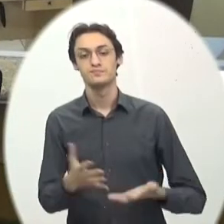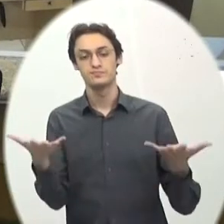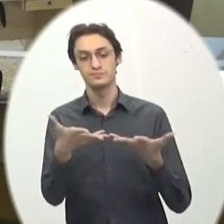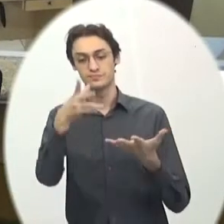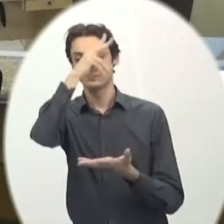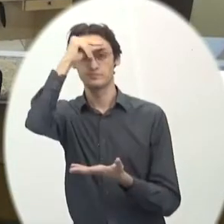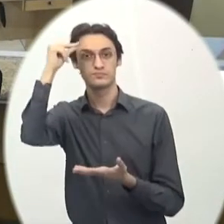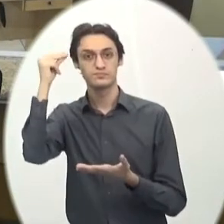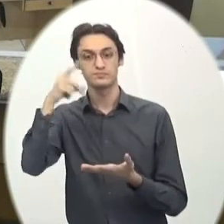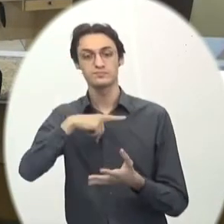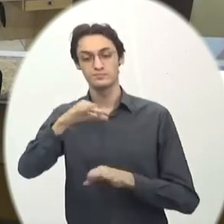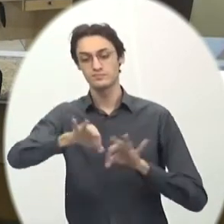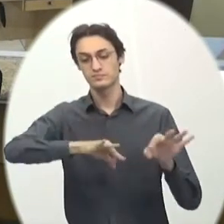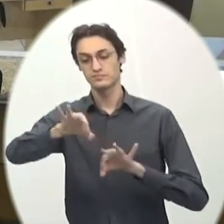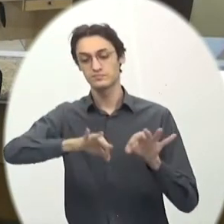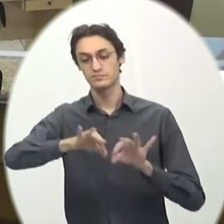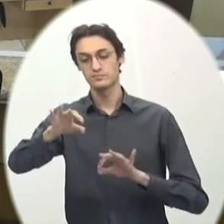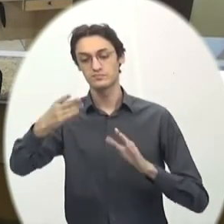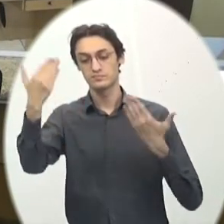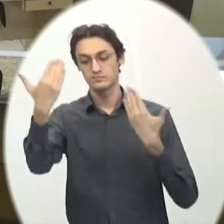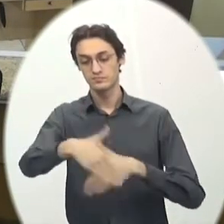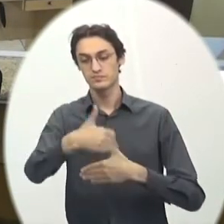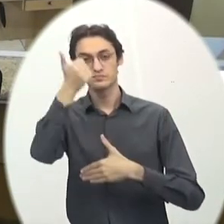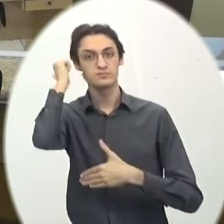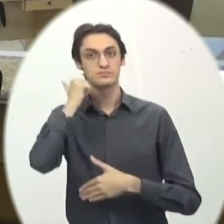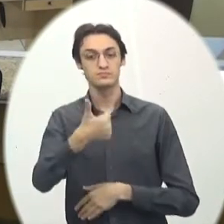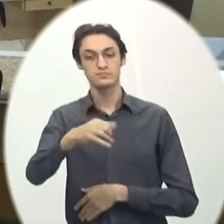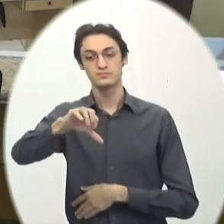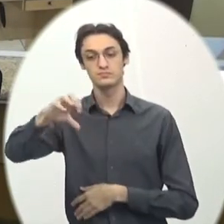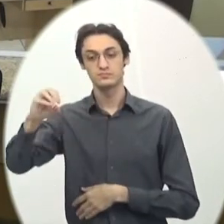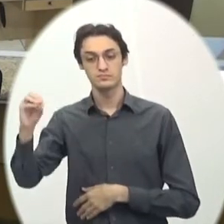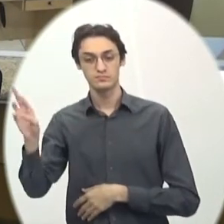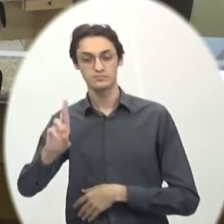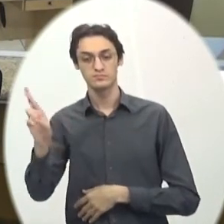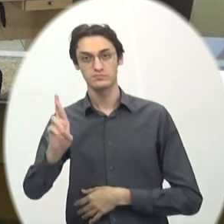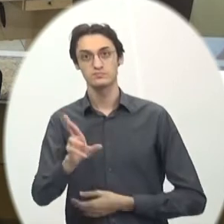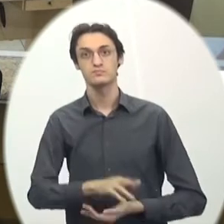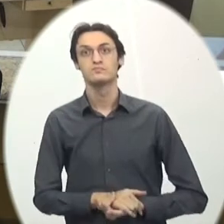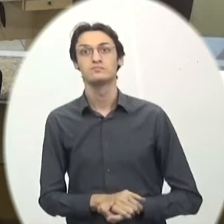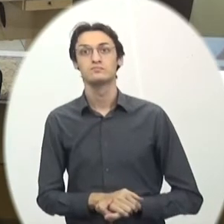um processo de chamamento por R$ 1.900, né?